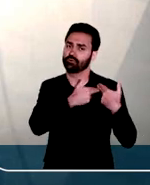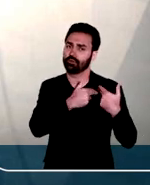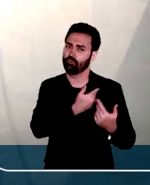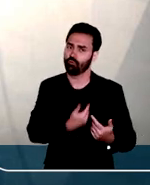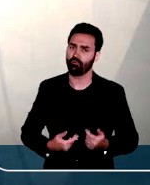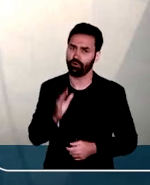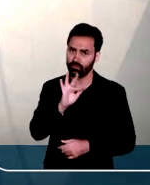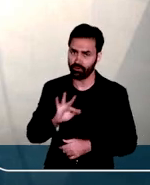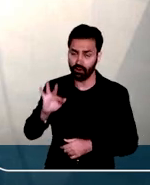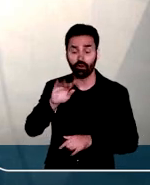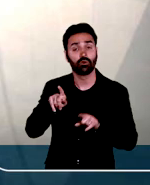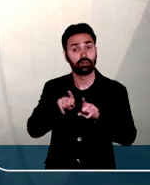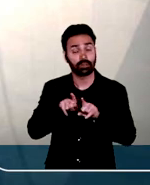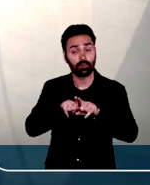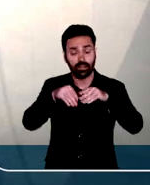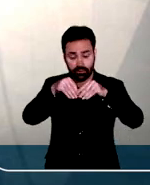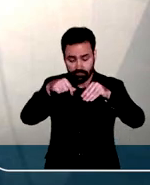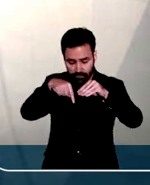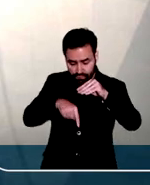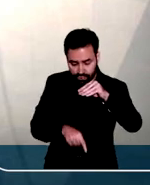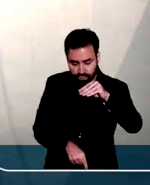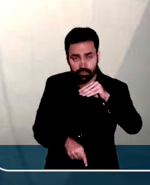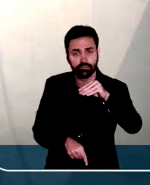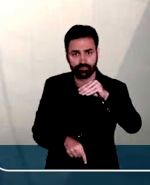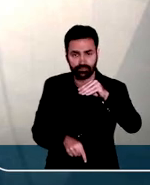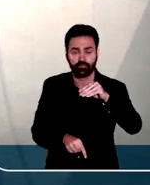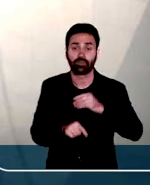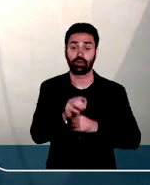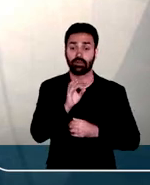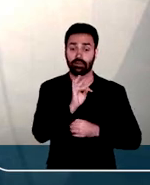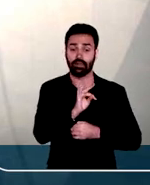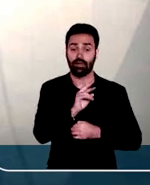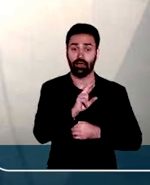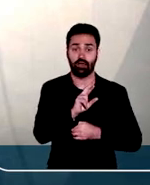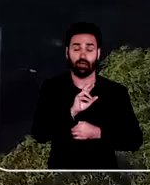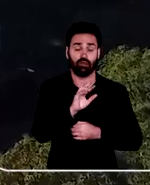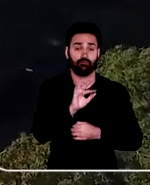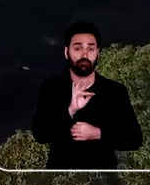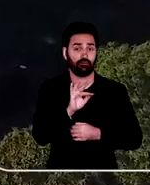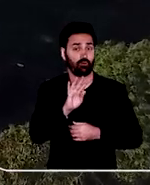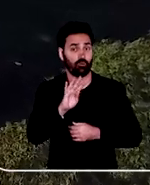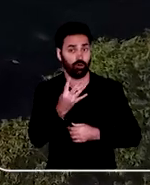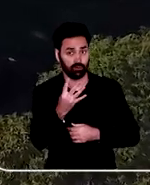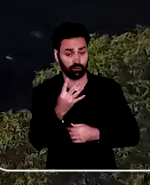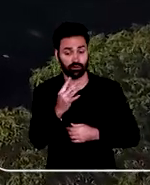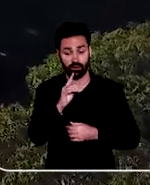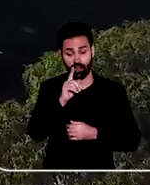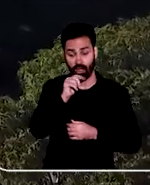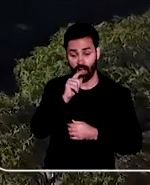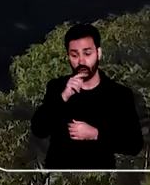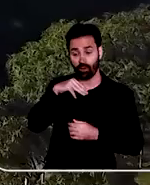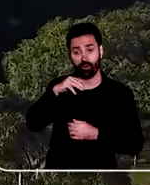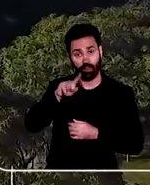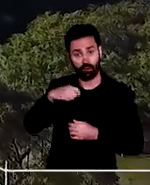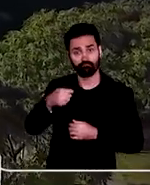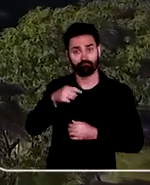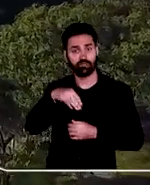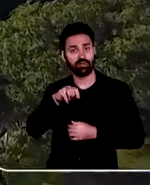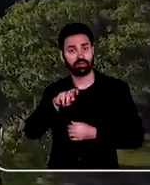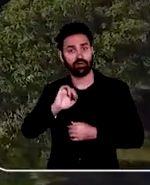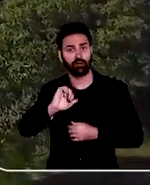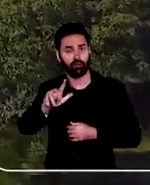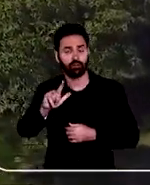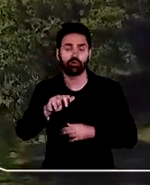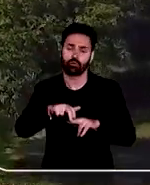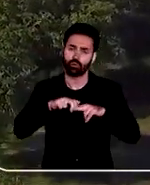união inclusive aqueles que estão no subsolo para o relator diferente do entendimento do trf4 o que caracteriza a